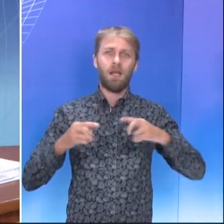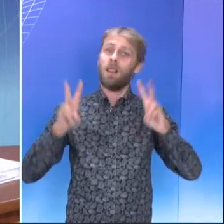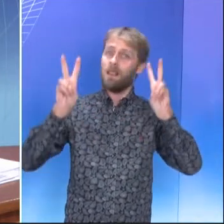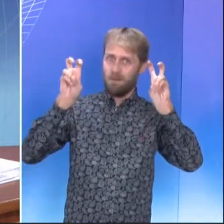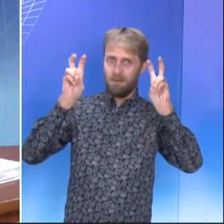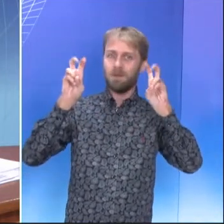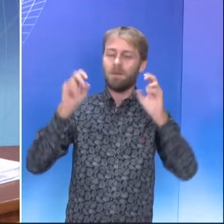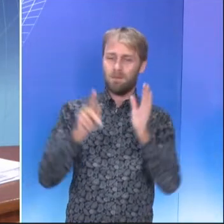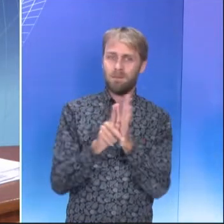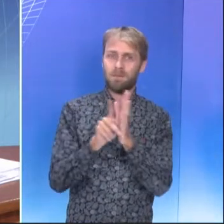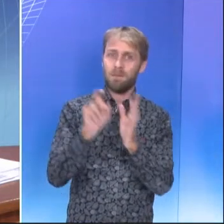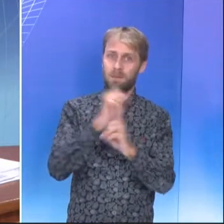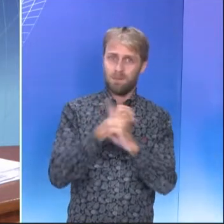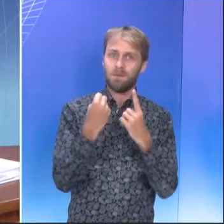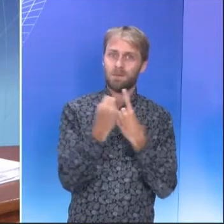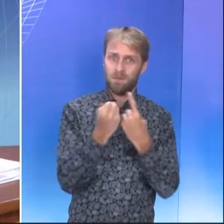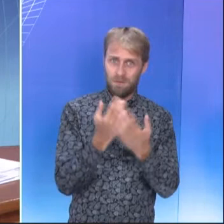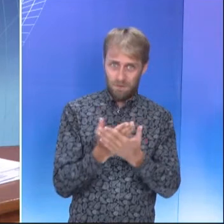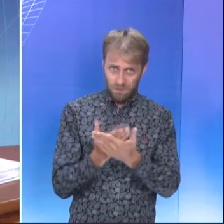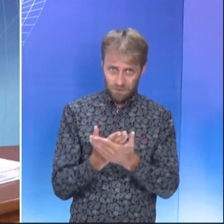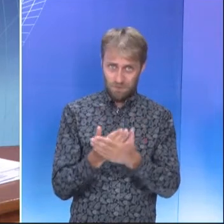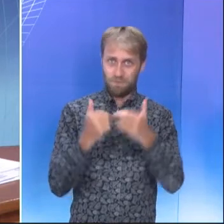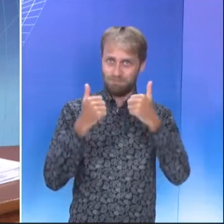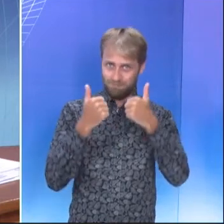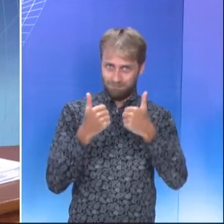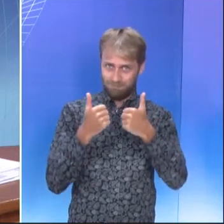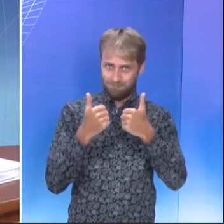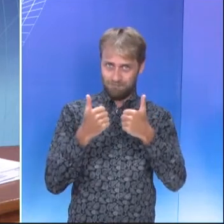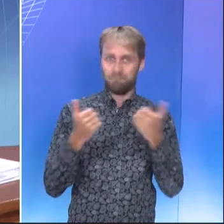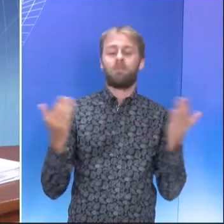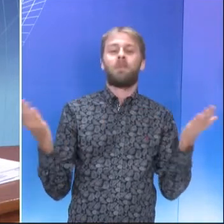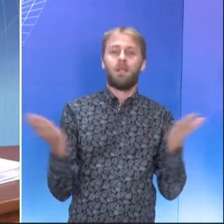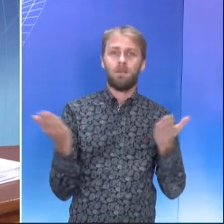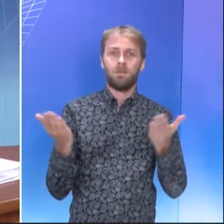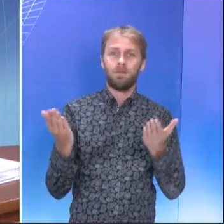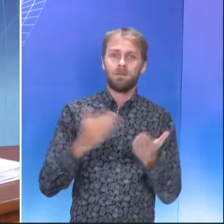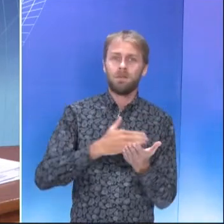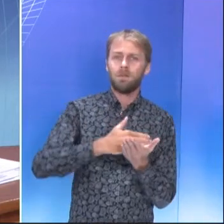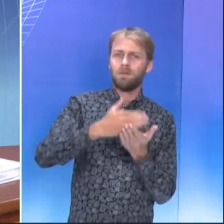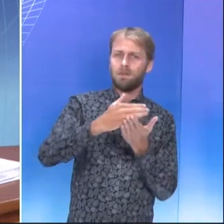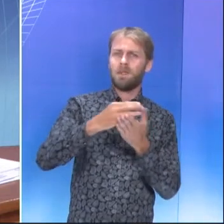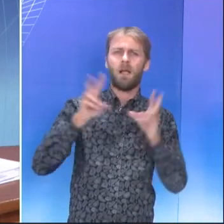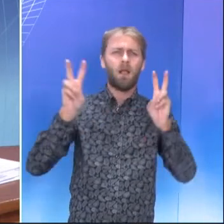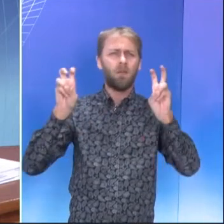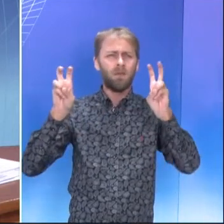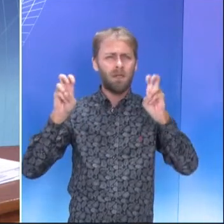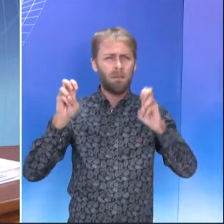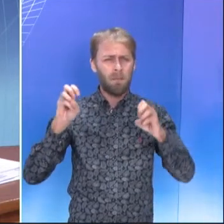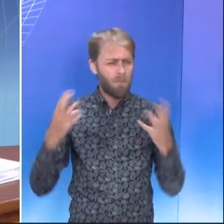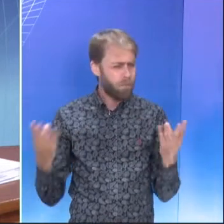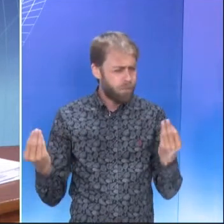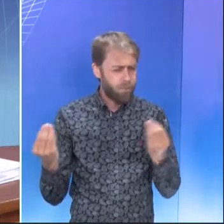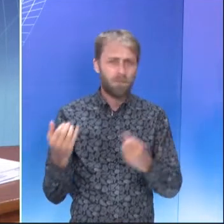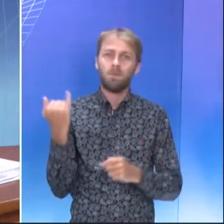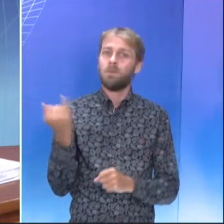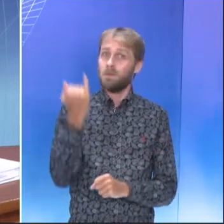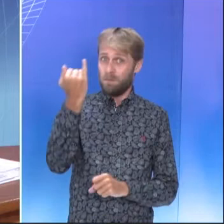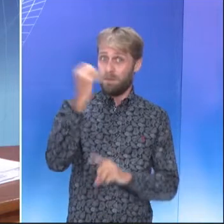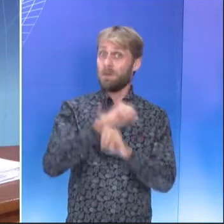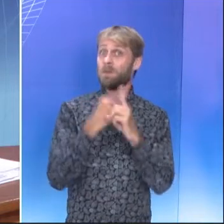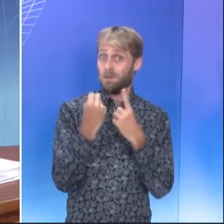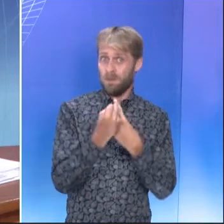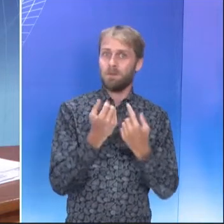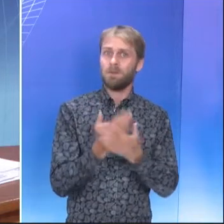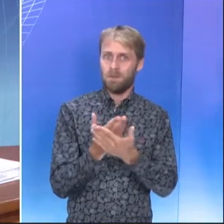afins da sociologia. Hoje nós vamos começar com um tema que é muito importante para a sociologia. Ele